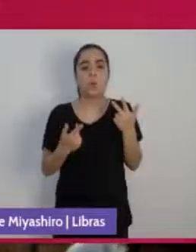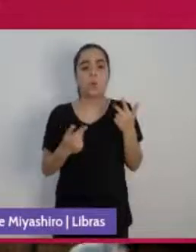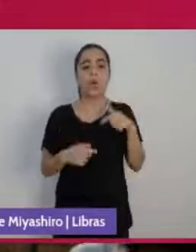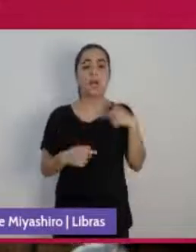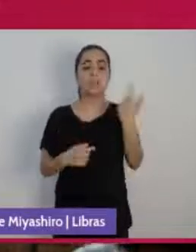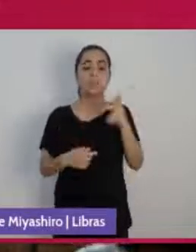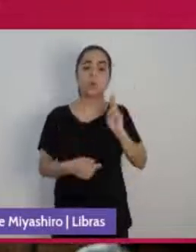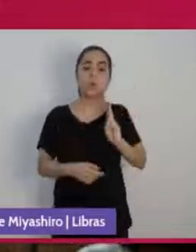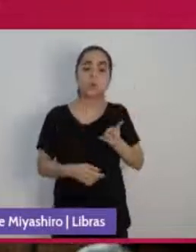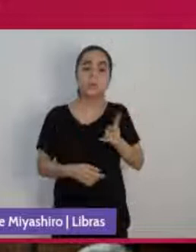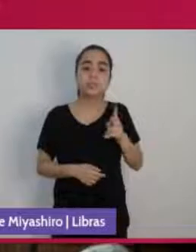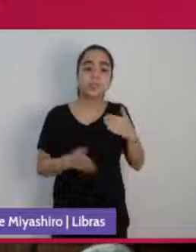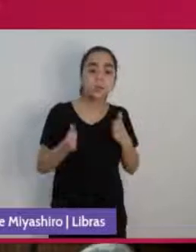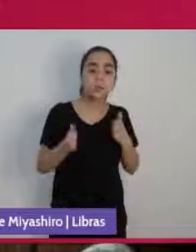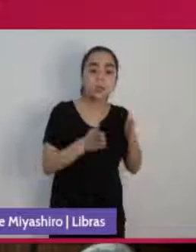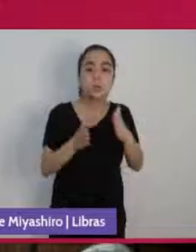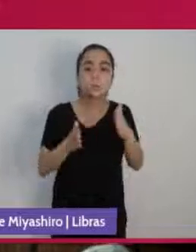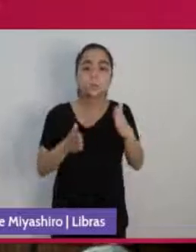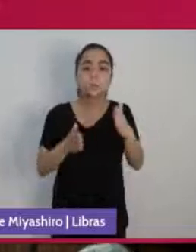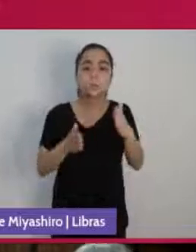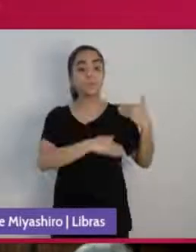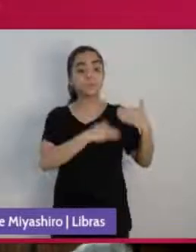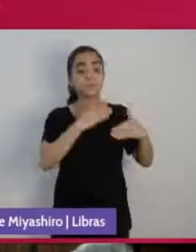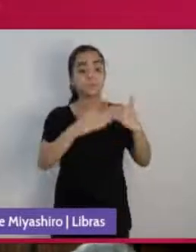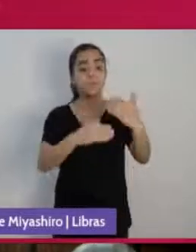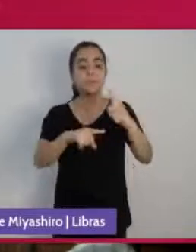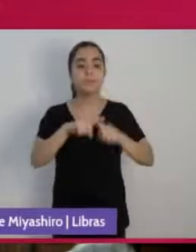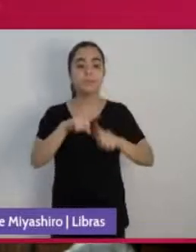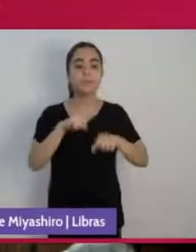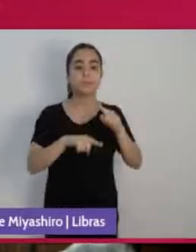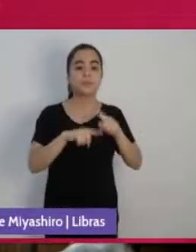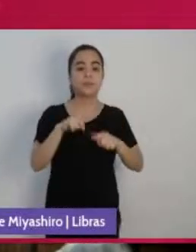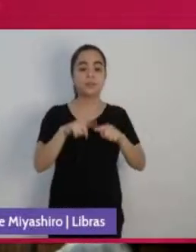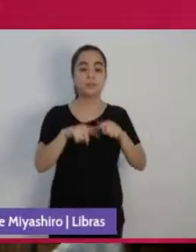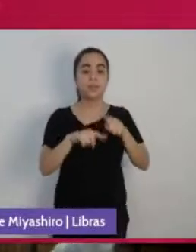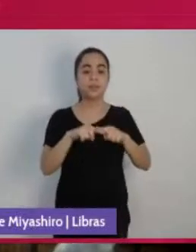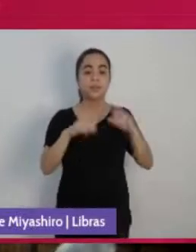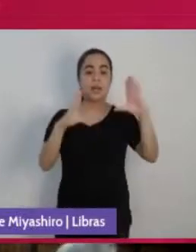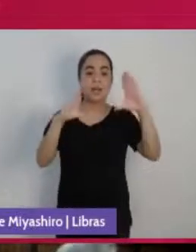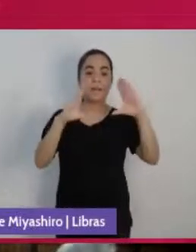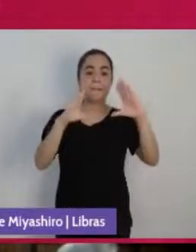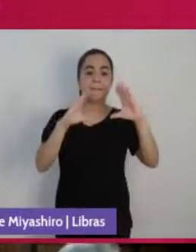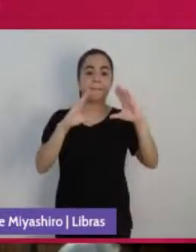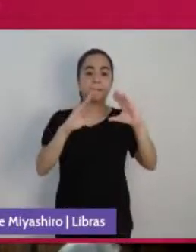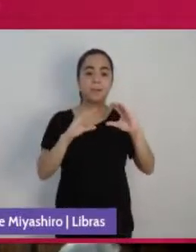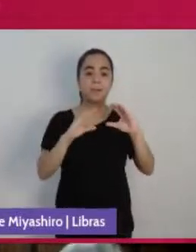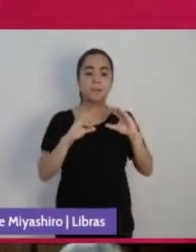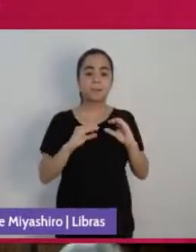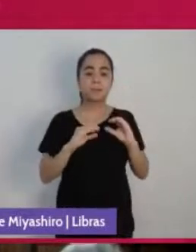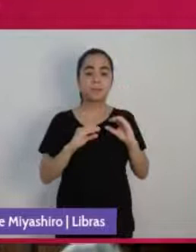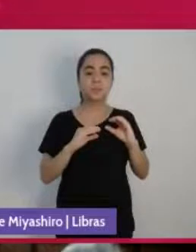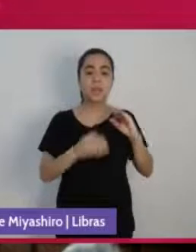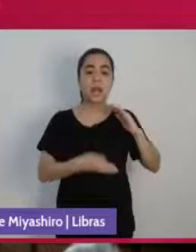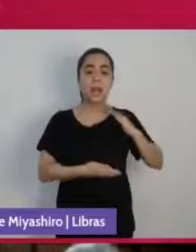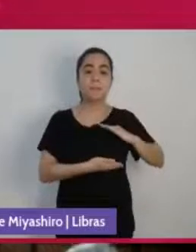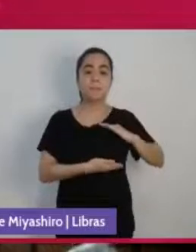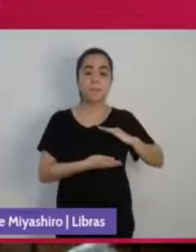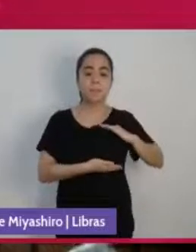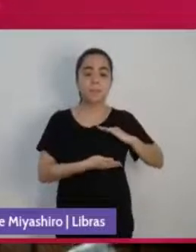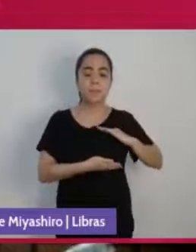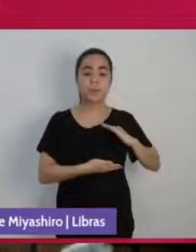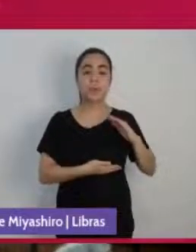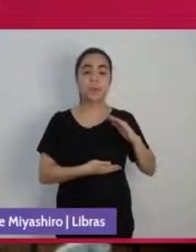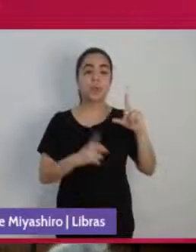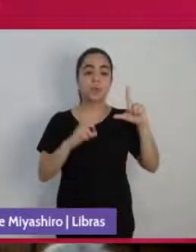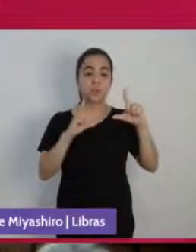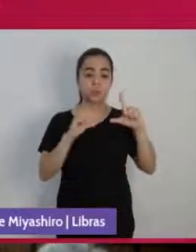caminhando para uma evolução de equipamentos para reduzir a compressão da mama.